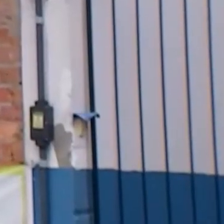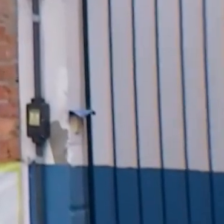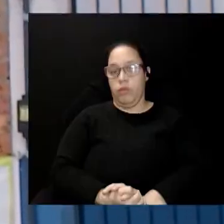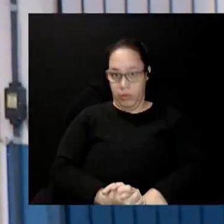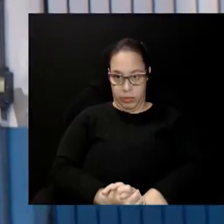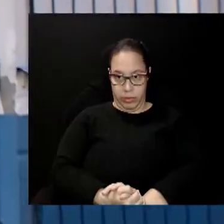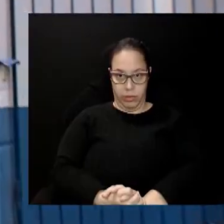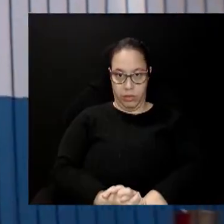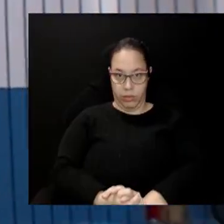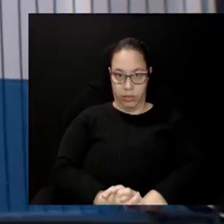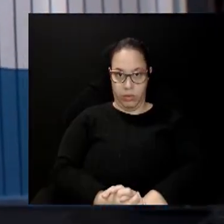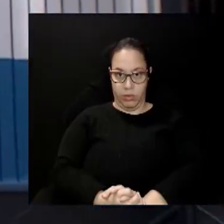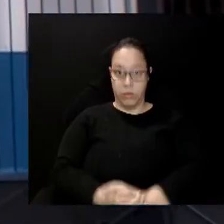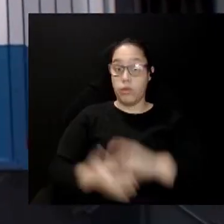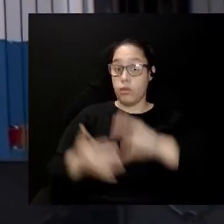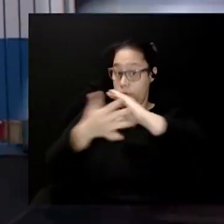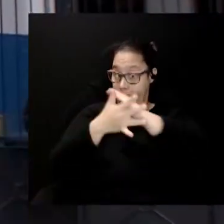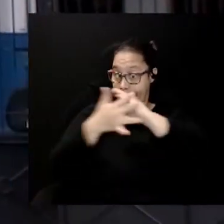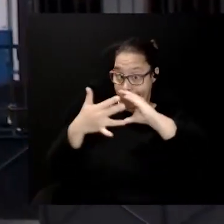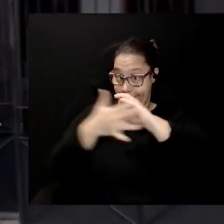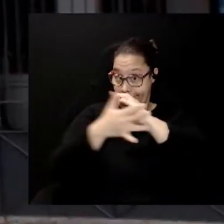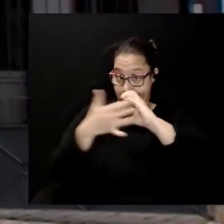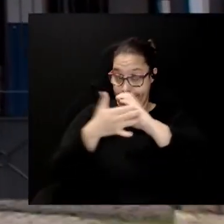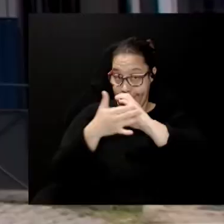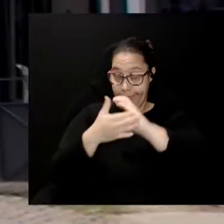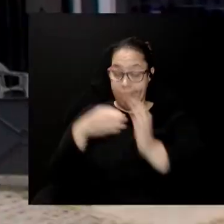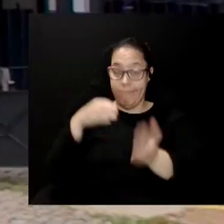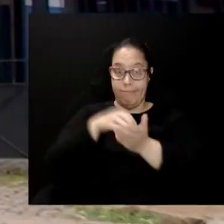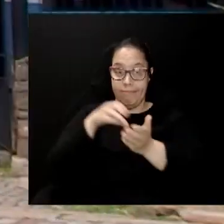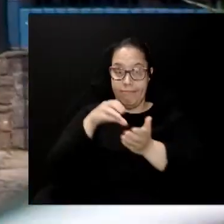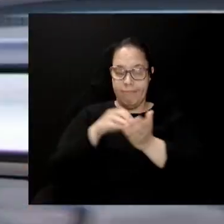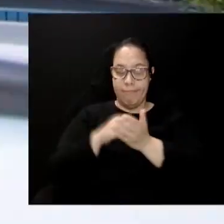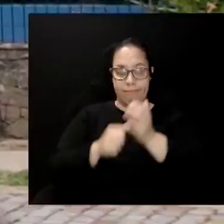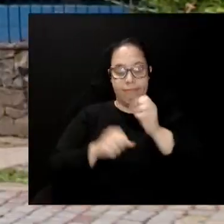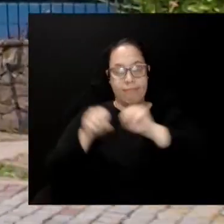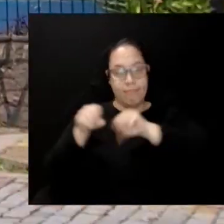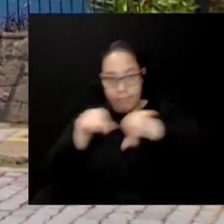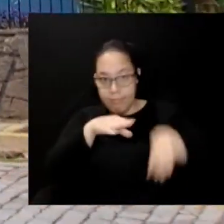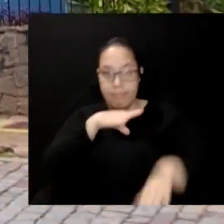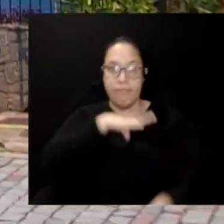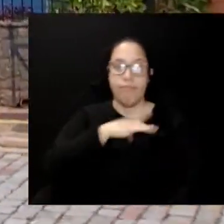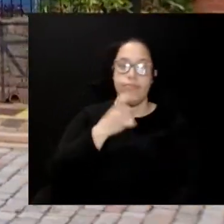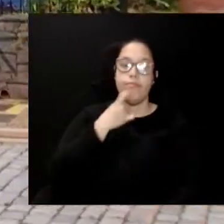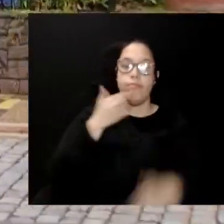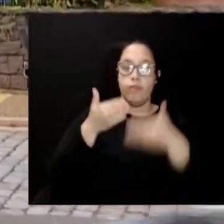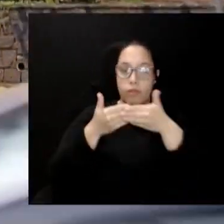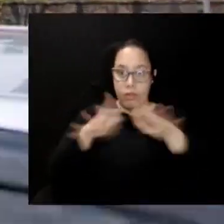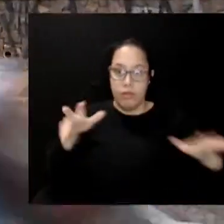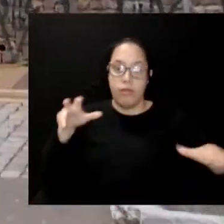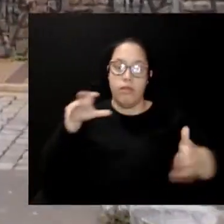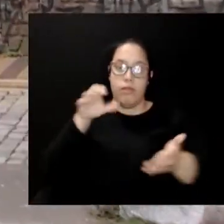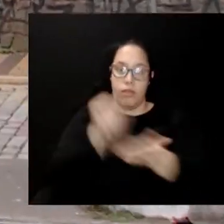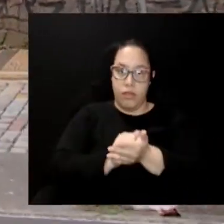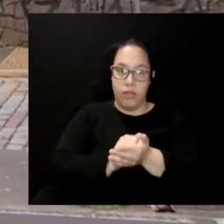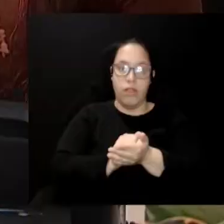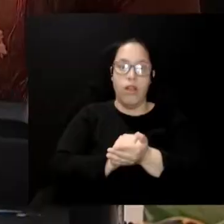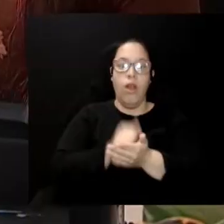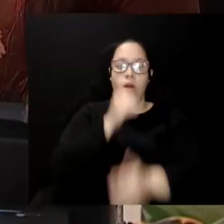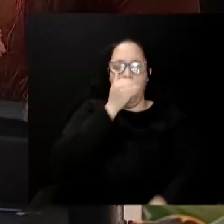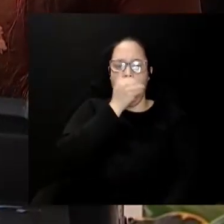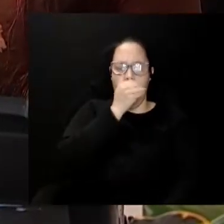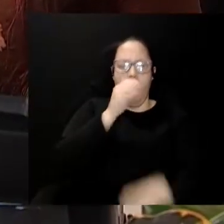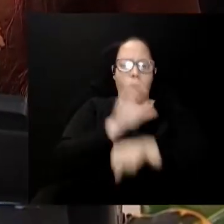O Seprocamp, Centro de Educação Profissional de Campinas, está com as matrículas abertas para os cursos gratuitos